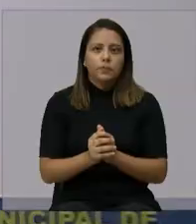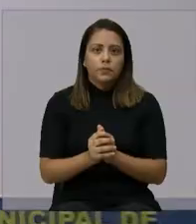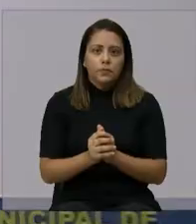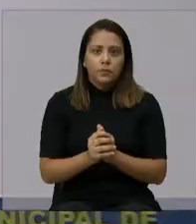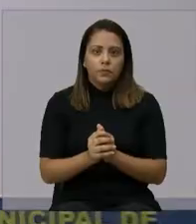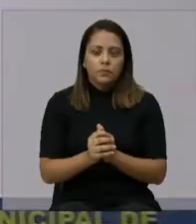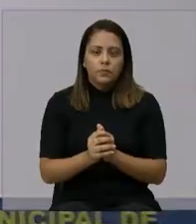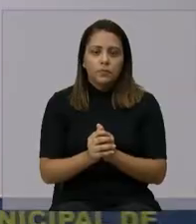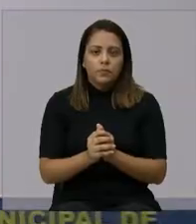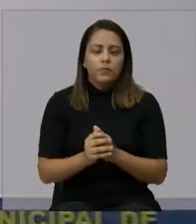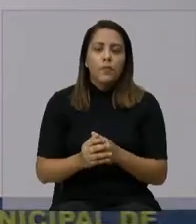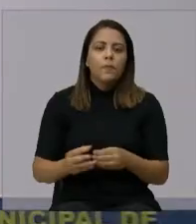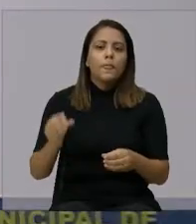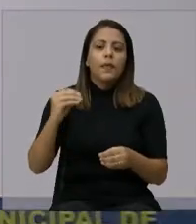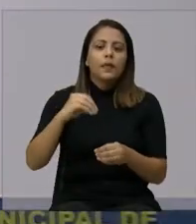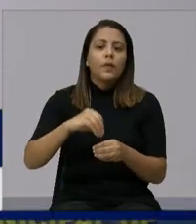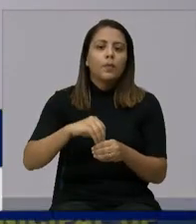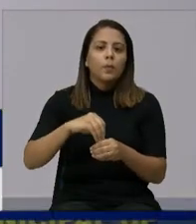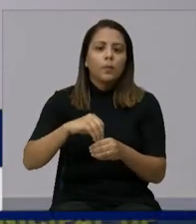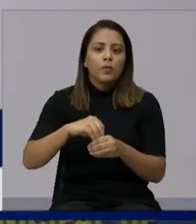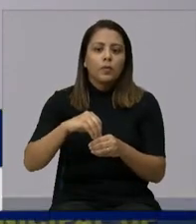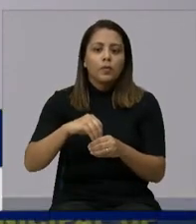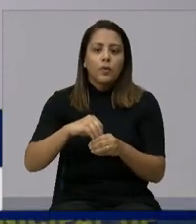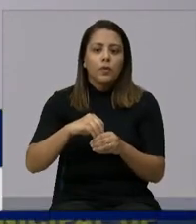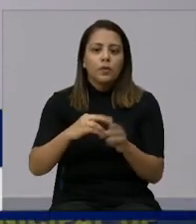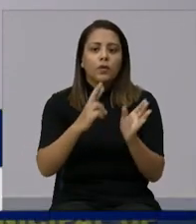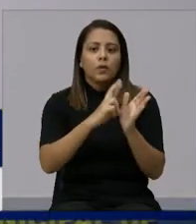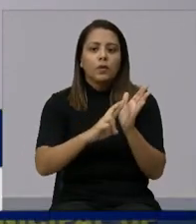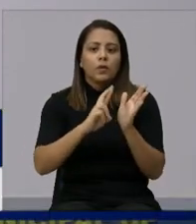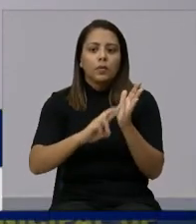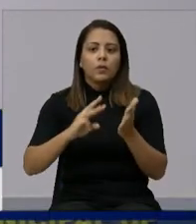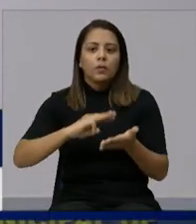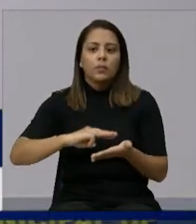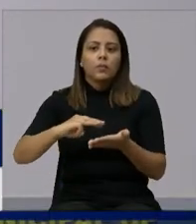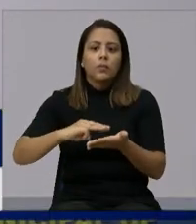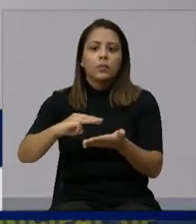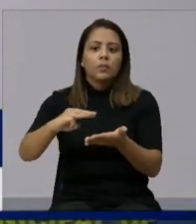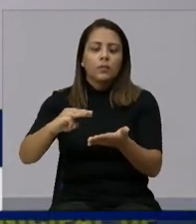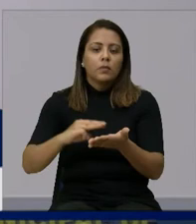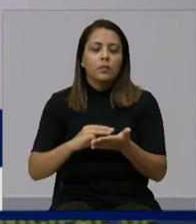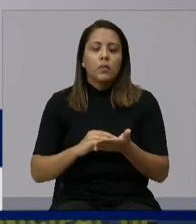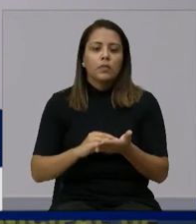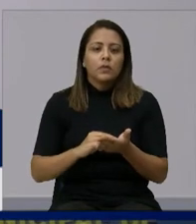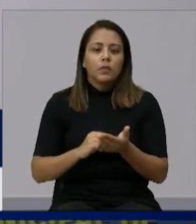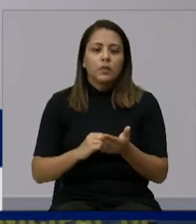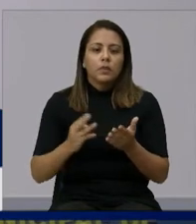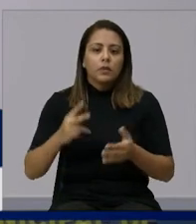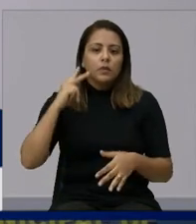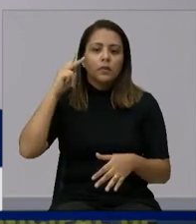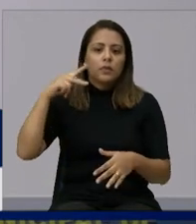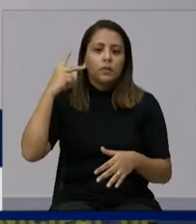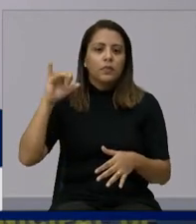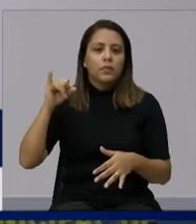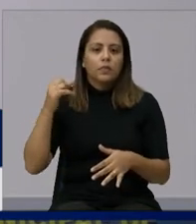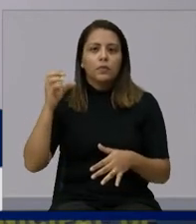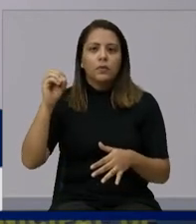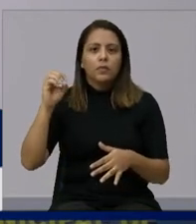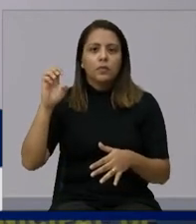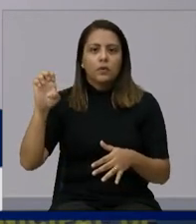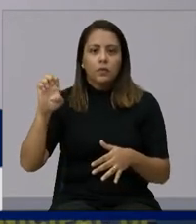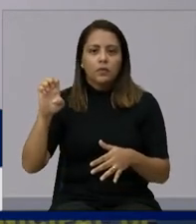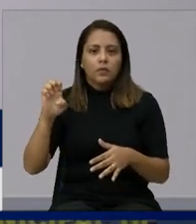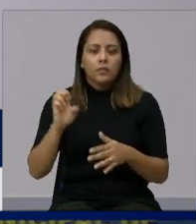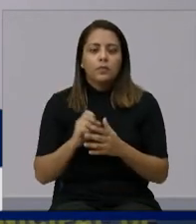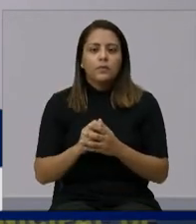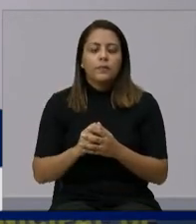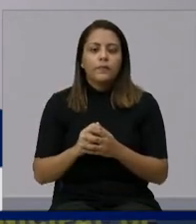Em votação, o requerimento e a moção que sofreram destaque pelo vereador José Dimas.